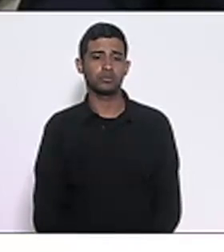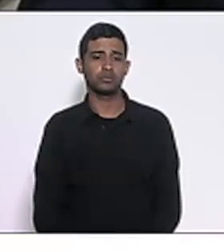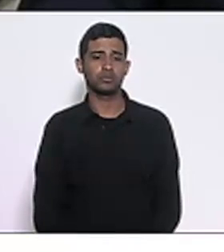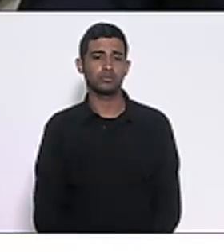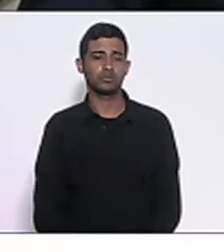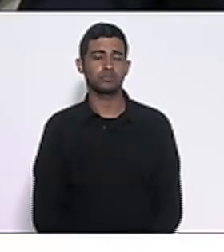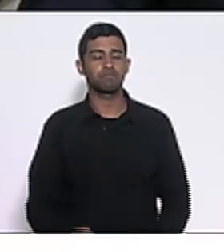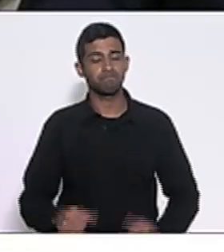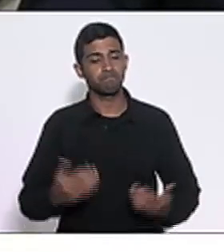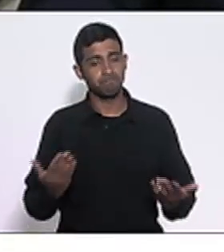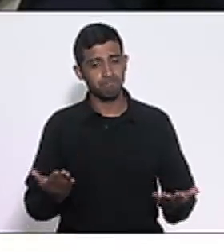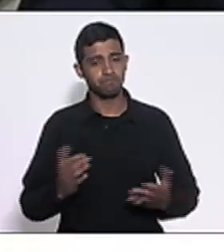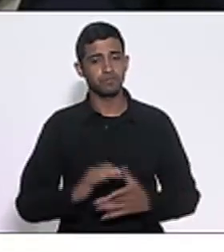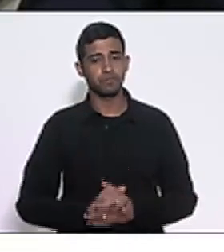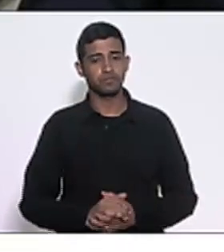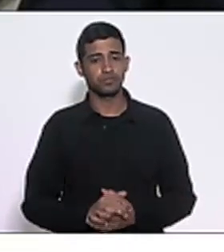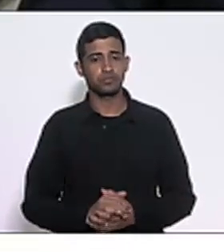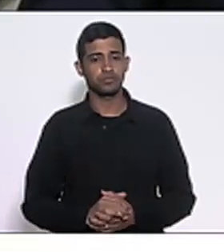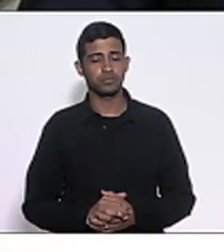Então, assim,